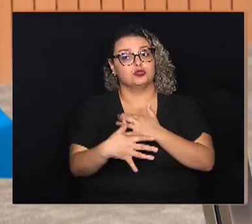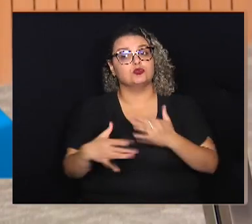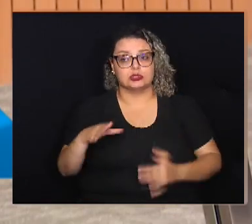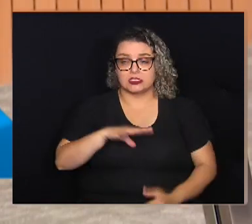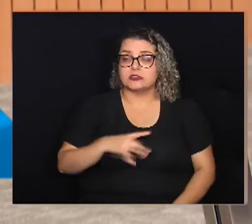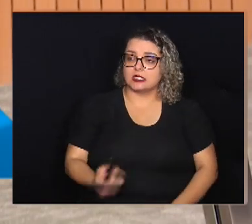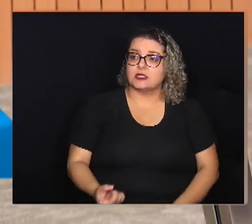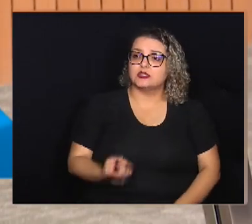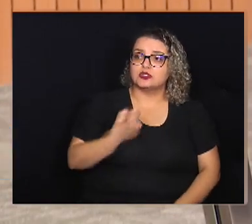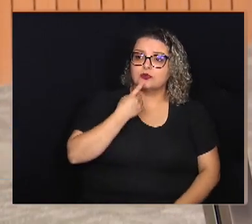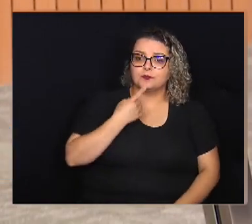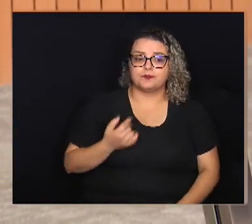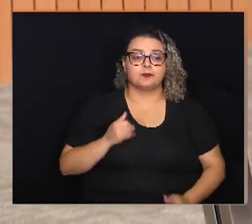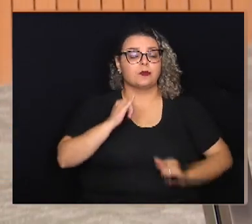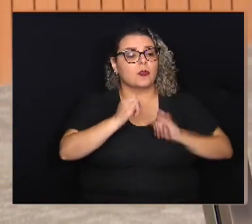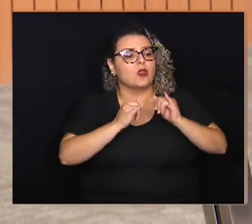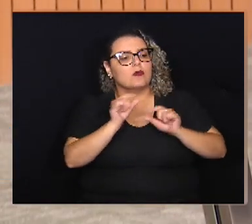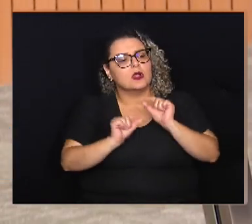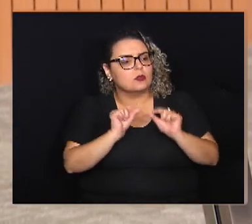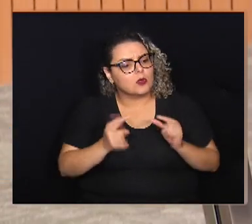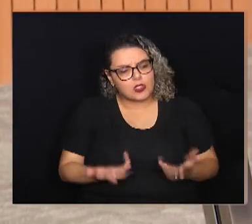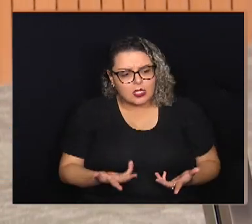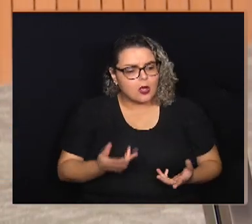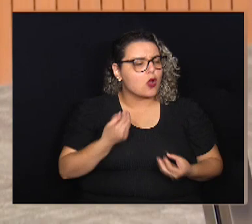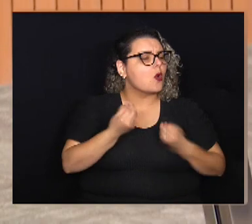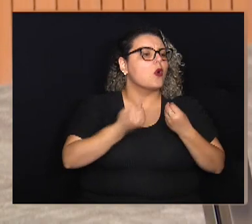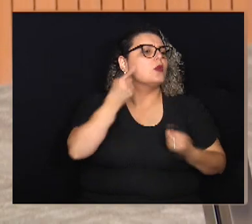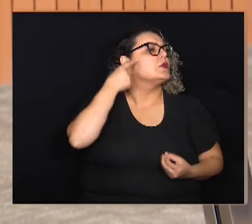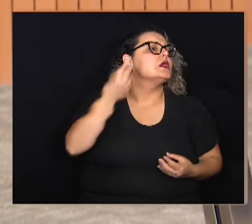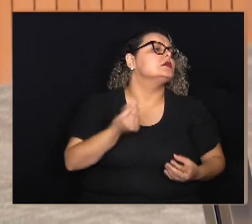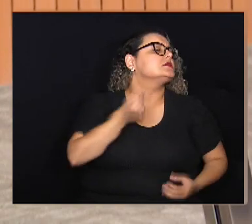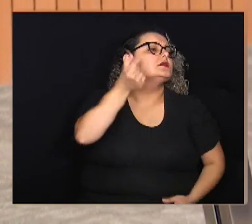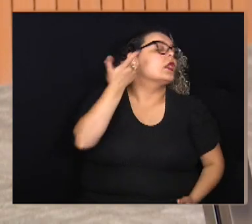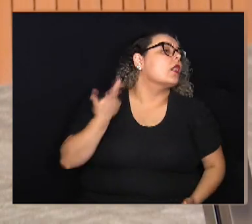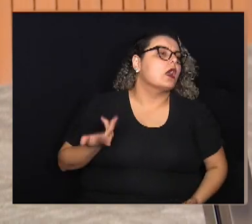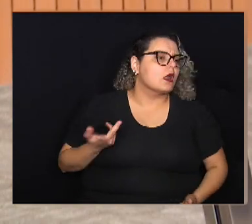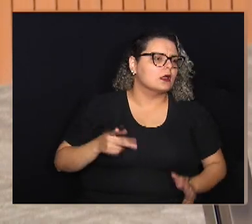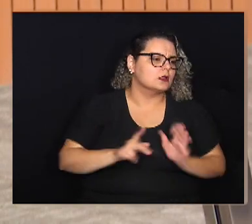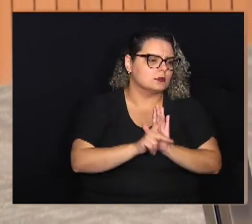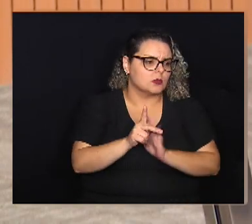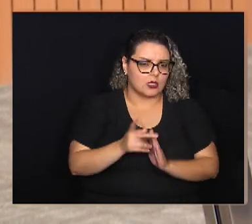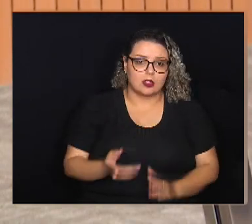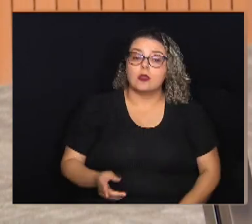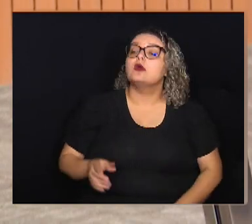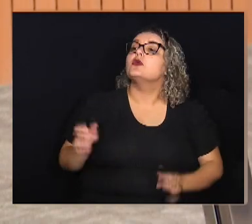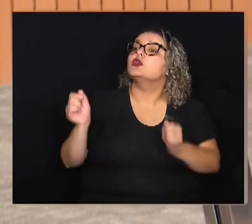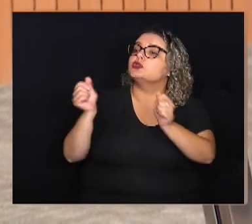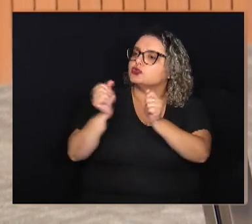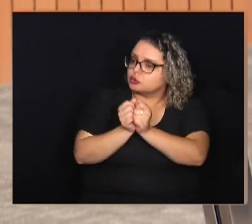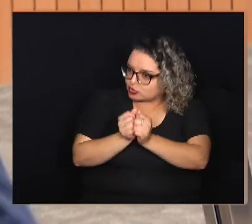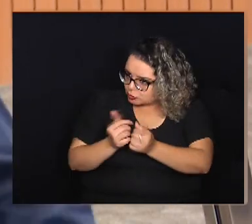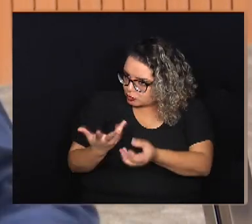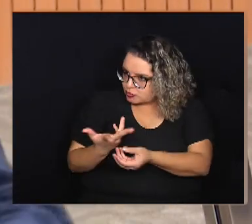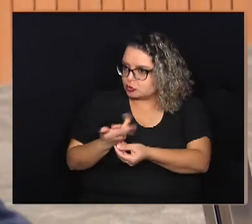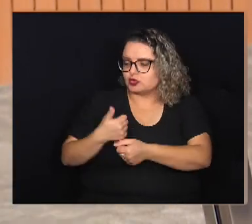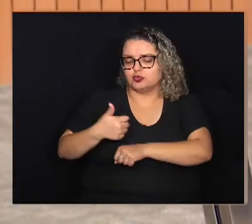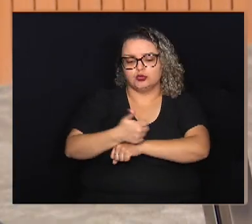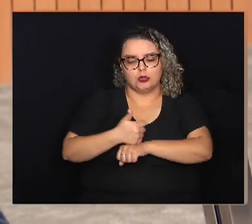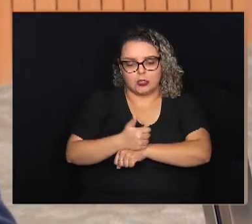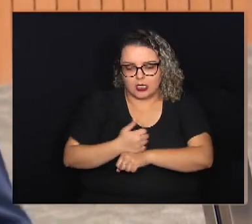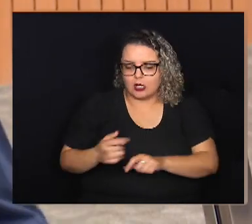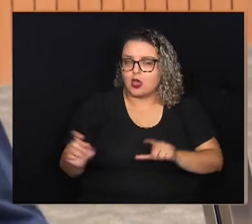de Campinas bom, conta um pouquinho como surgiu essa ideia desse projeto foram com artistas de arte urbana